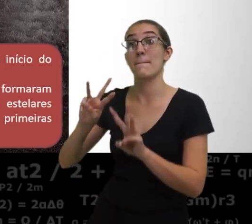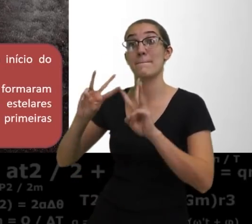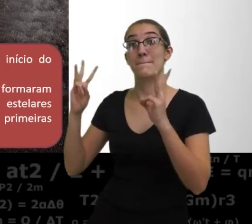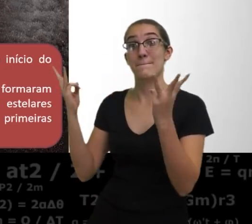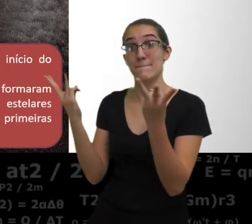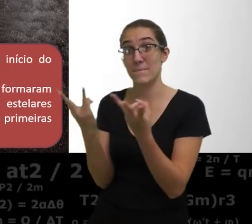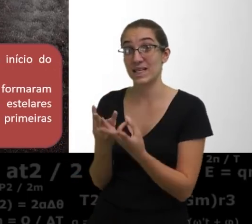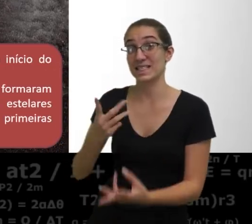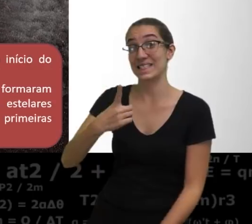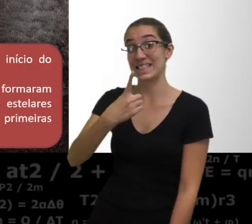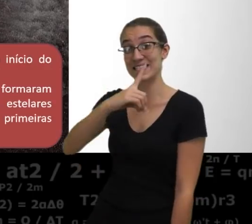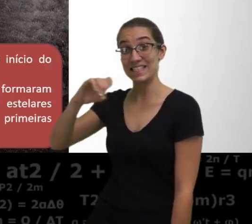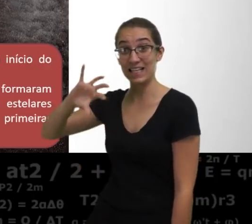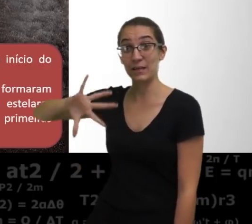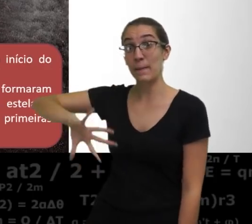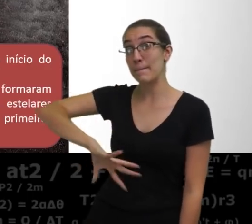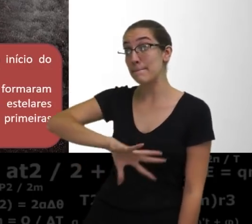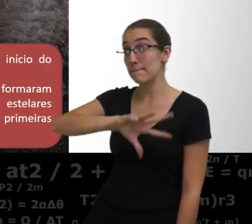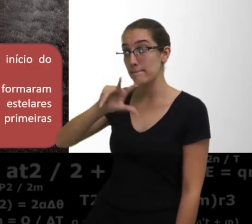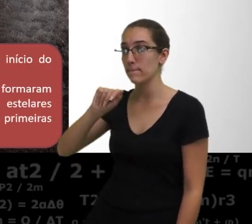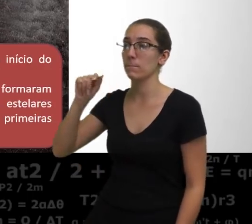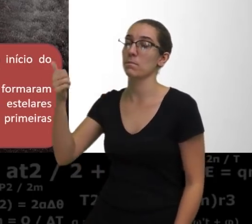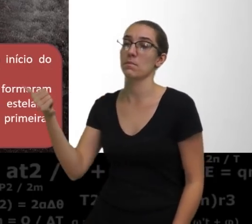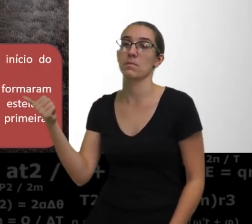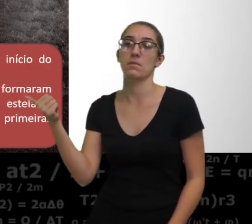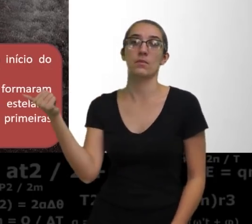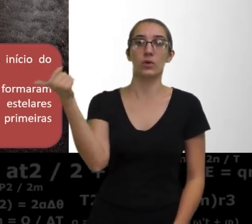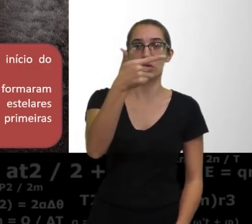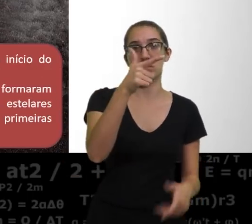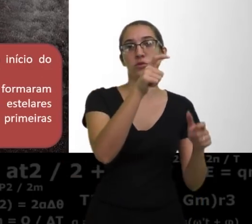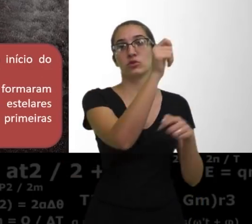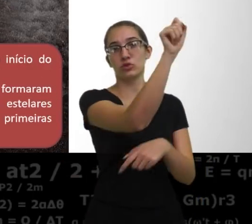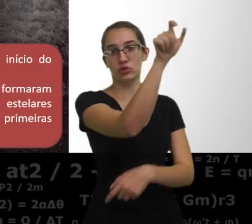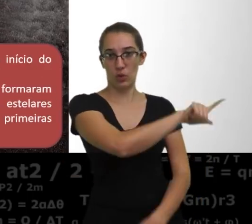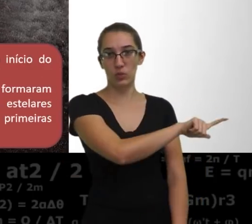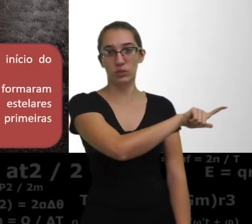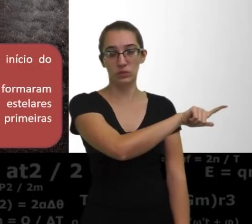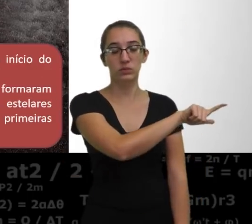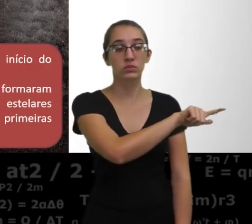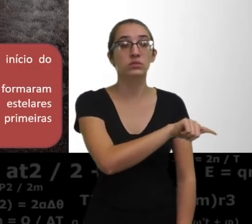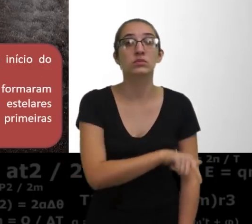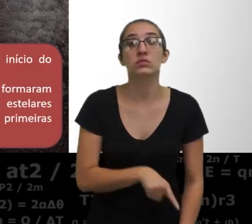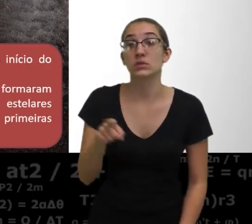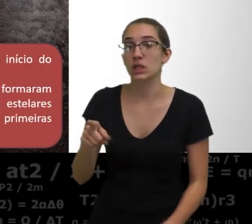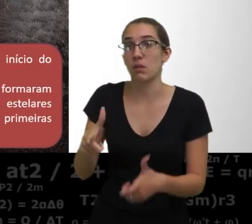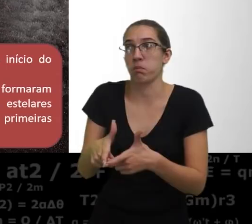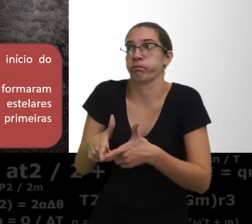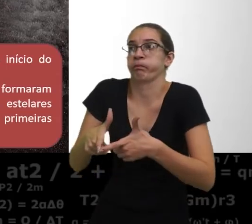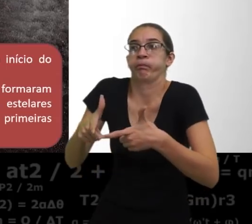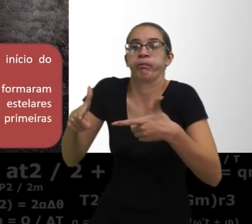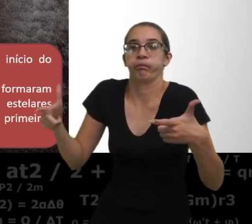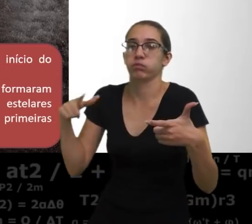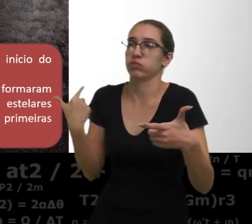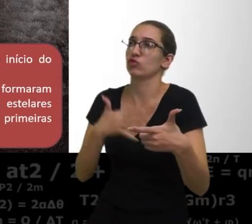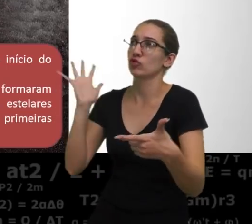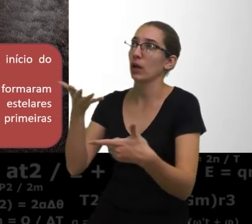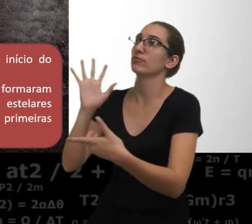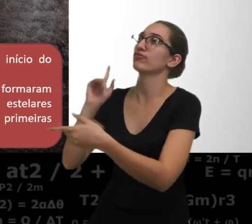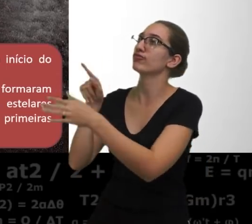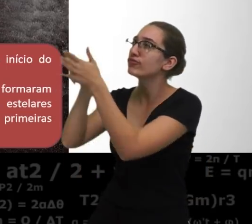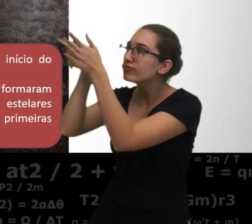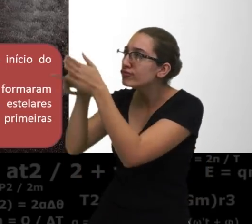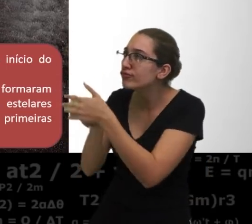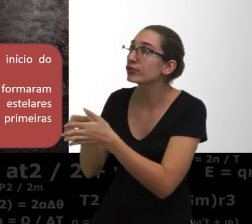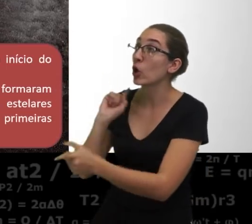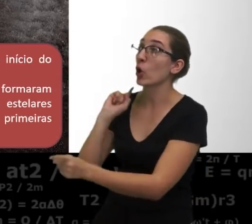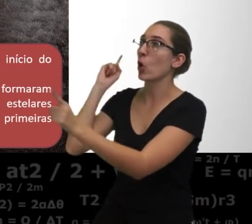Esse aqui é mais ou menos a massa do buraco negro mais massivo que a gente já encontrou no universo. Tá? 10 bilhões de sóis